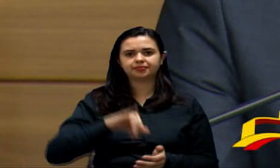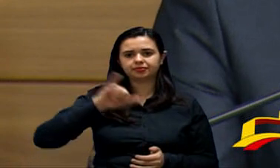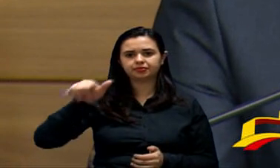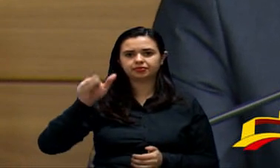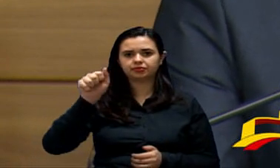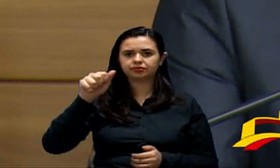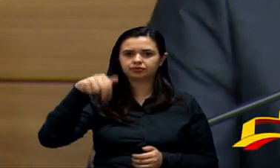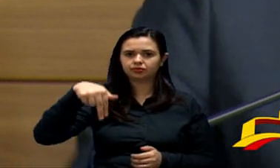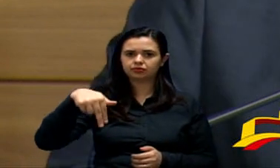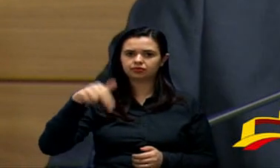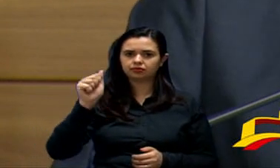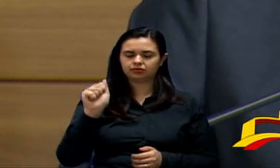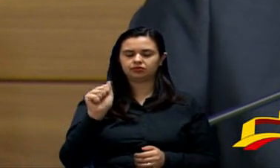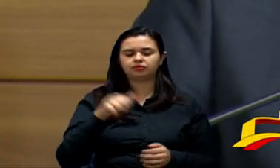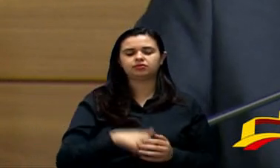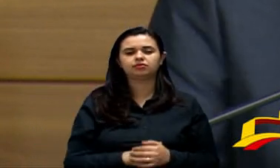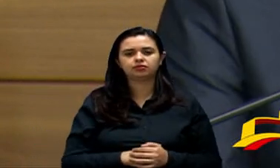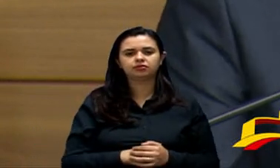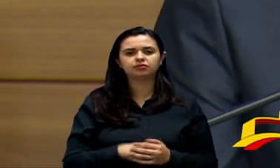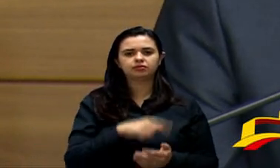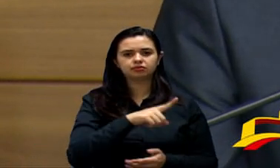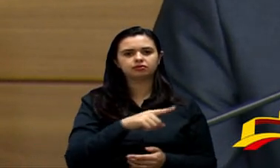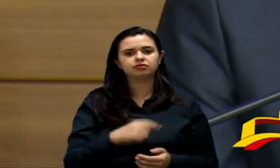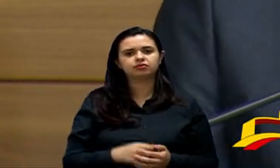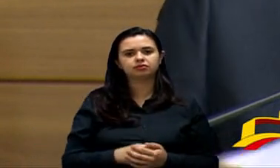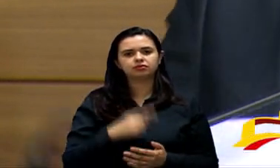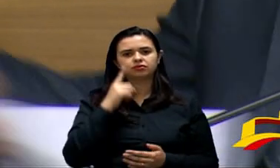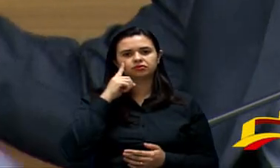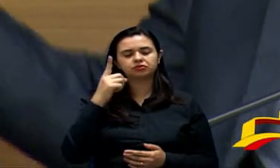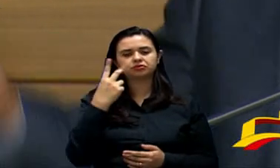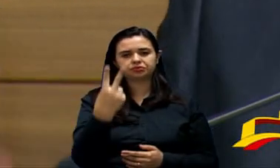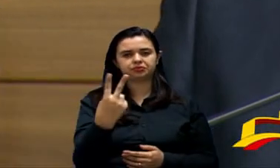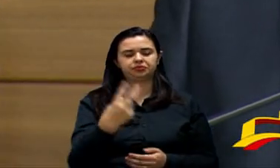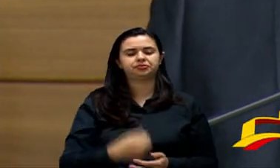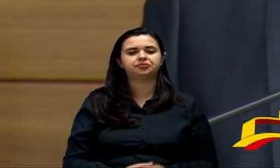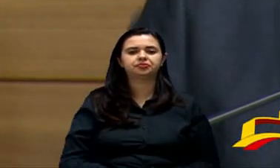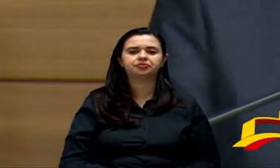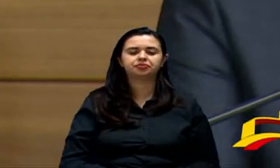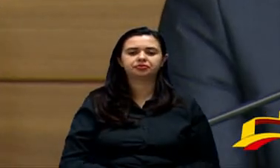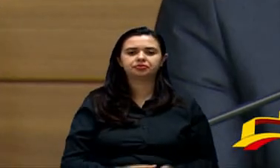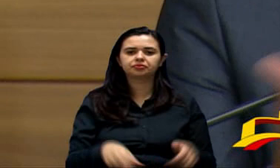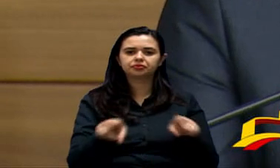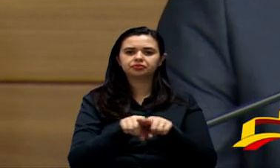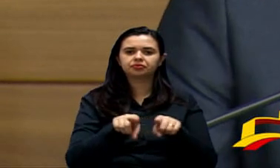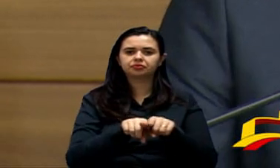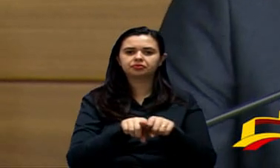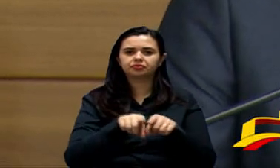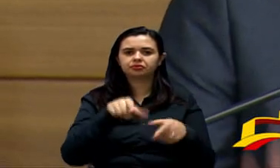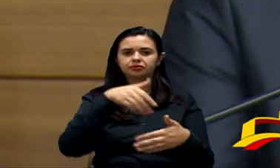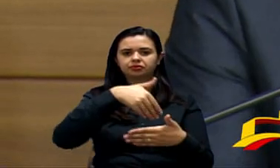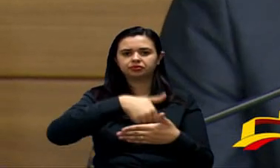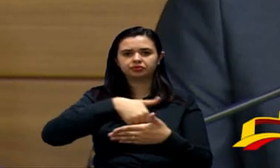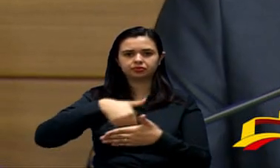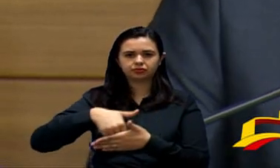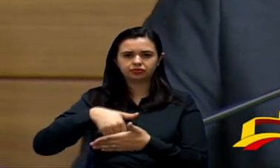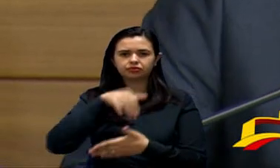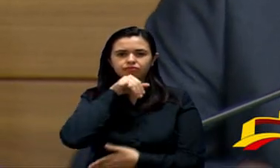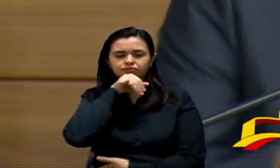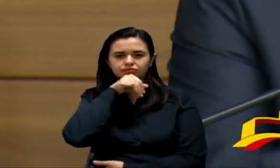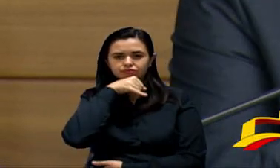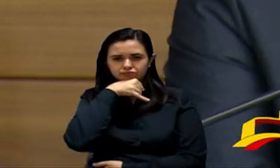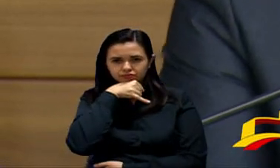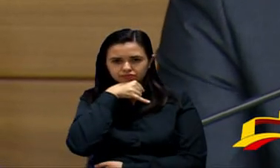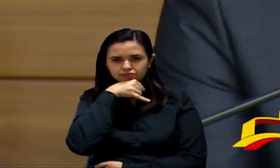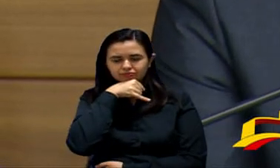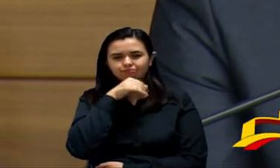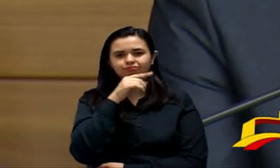Ribeiro pela passagem da sua data natalícia comemorada no dia 2. Também voto, né, esse aqui é o profundo pesar